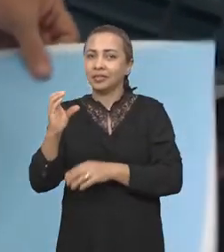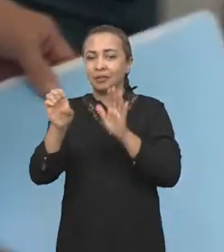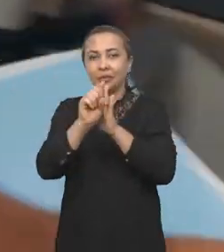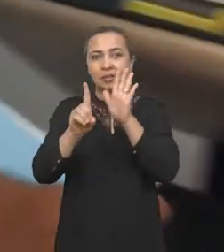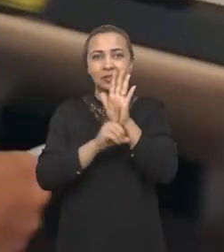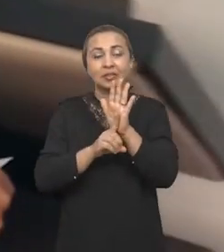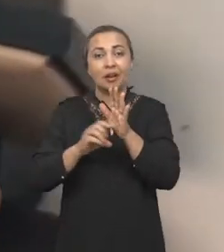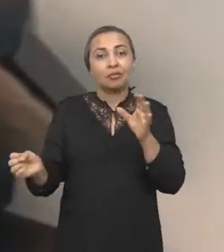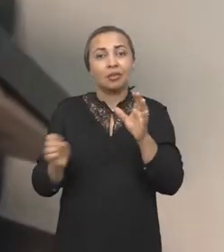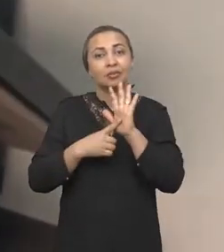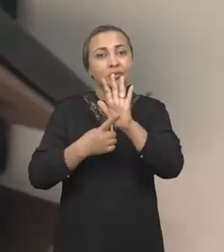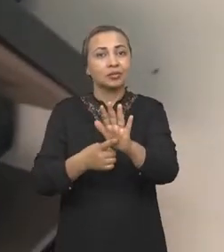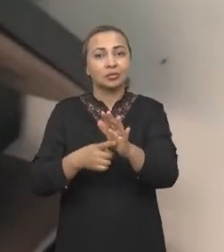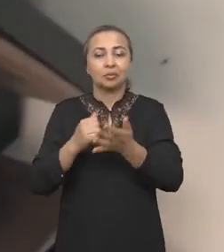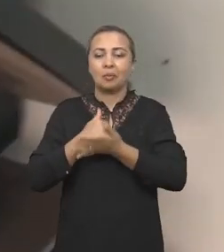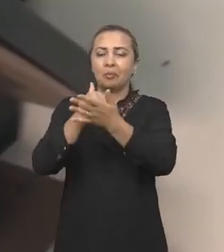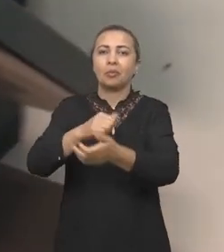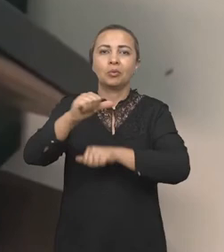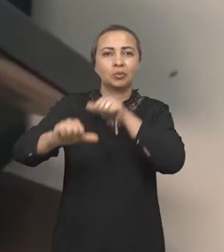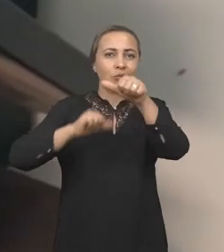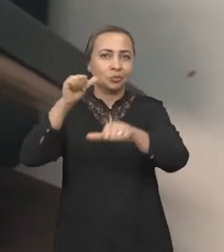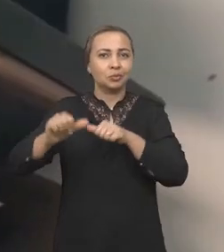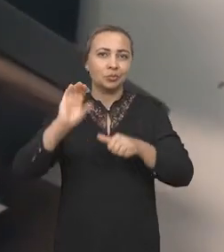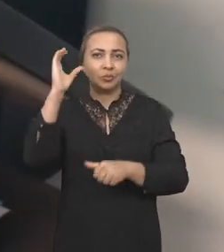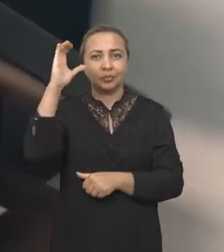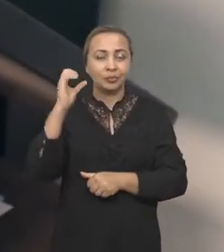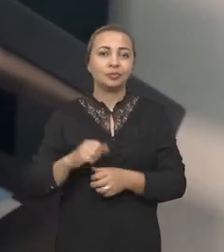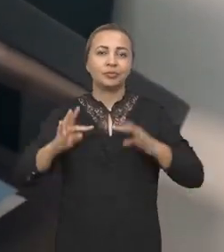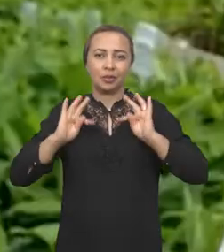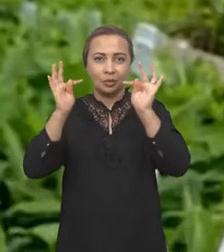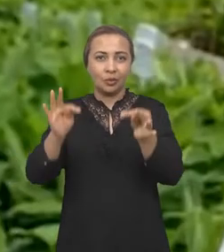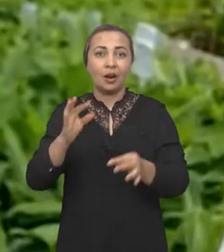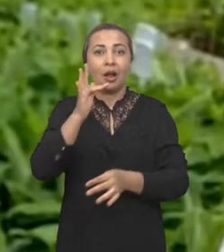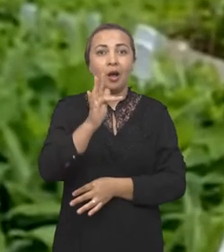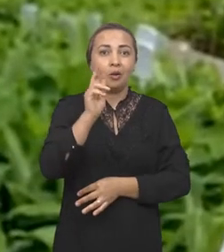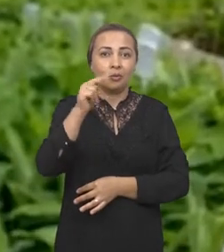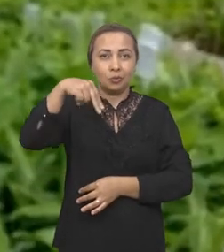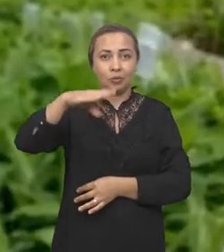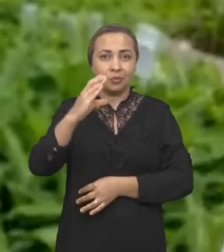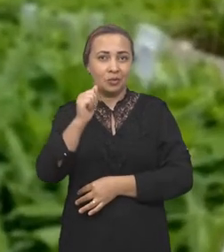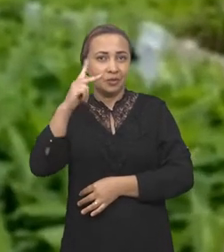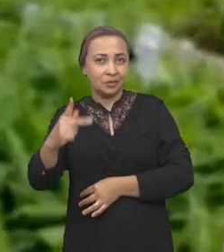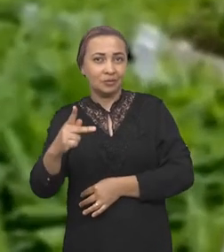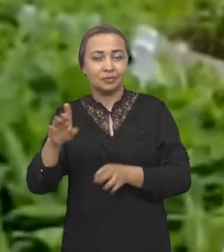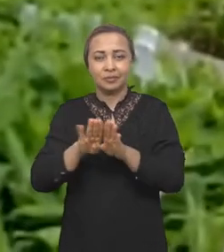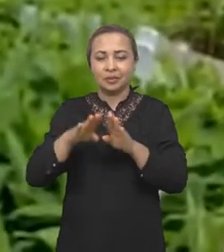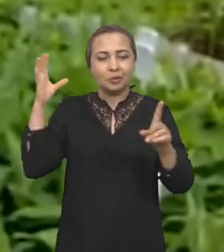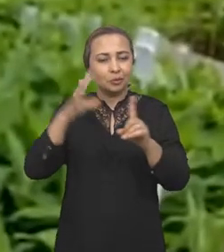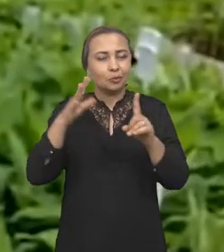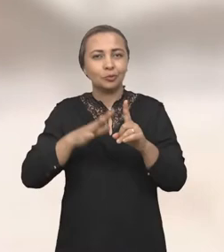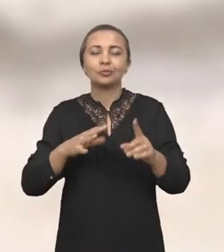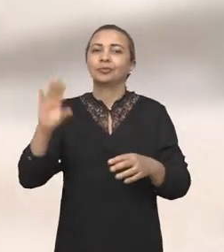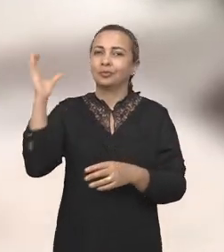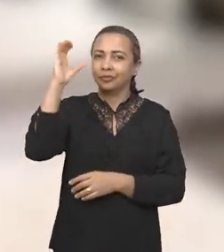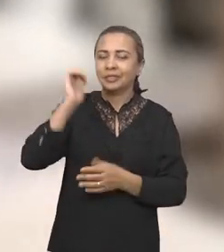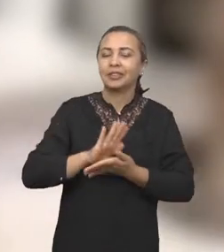pela Fundação Cearense de Apoio ao Desenvolvimento Científico e Tecnológico, a FUNCAP, que além de incentivar a ciência, também